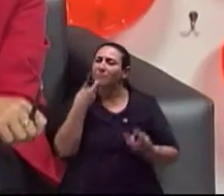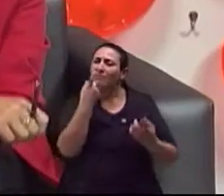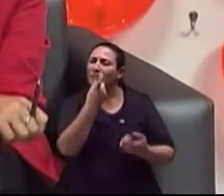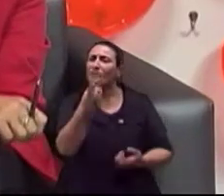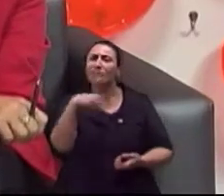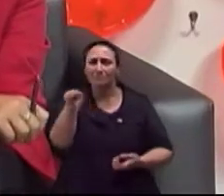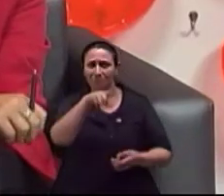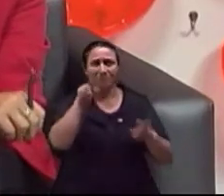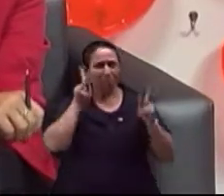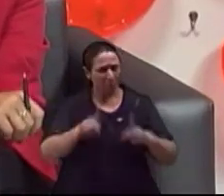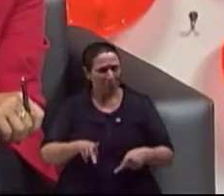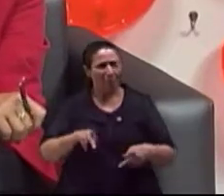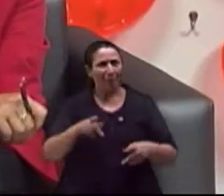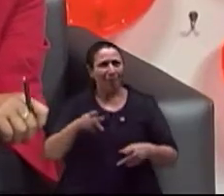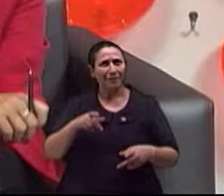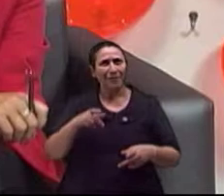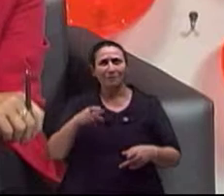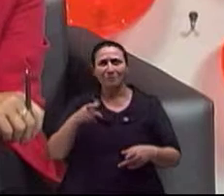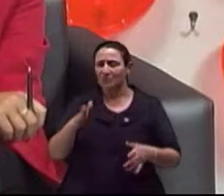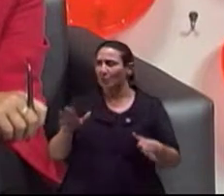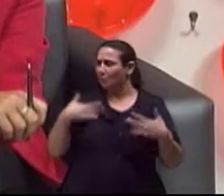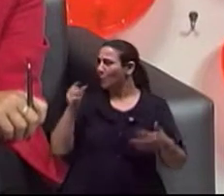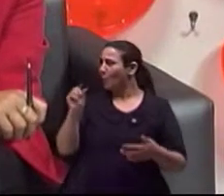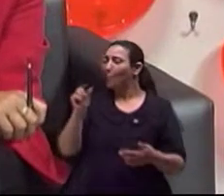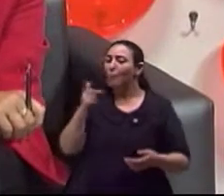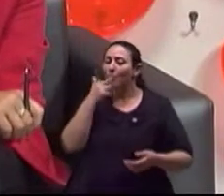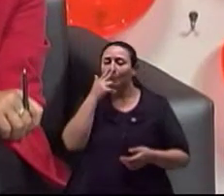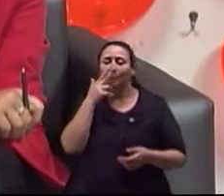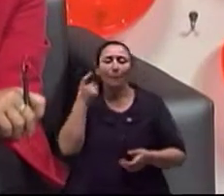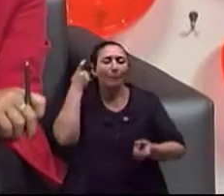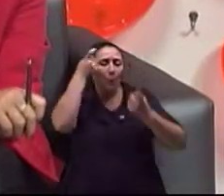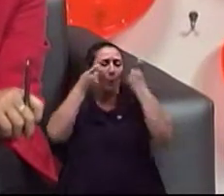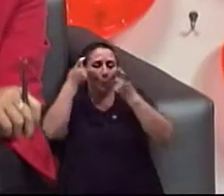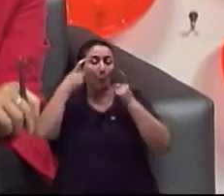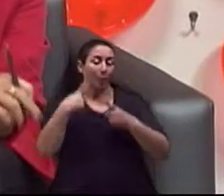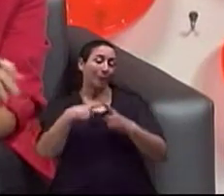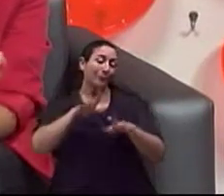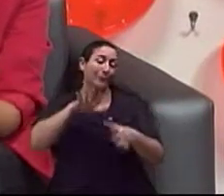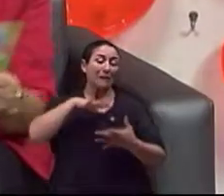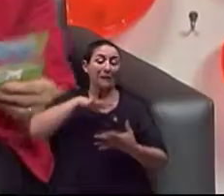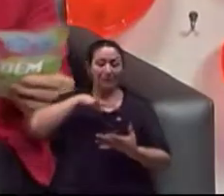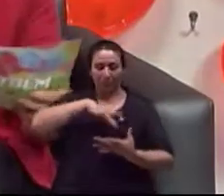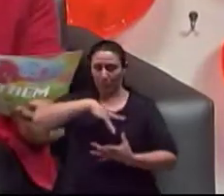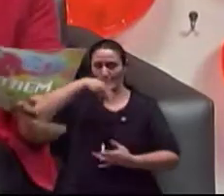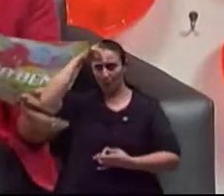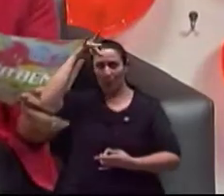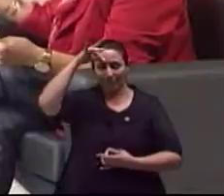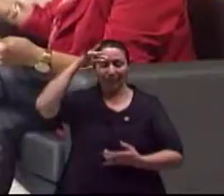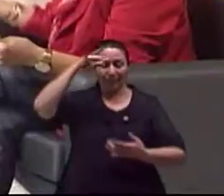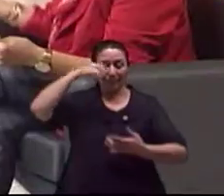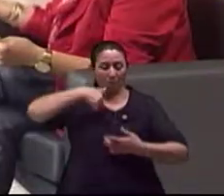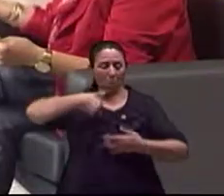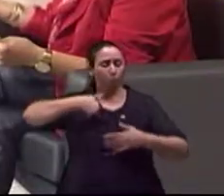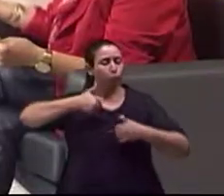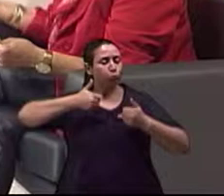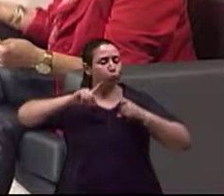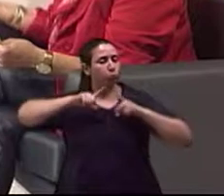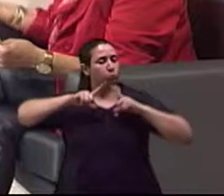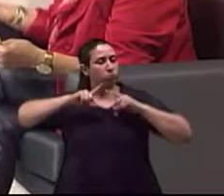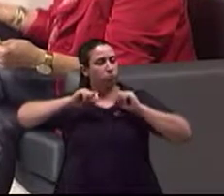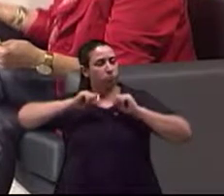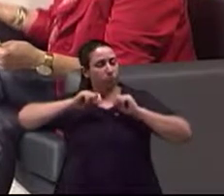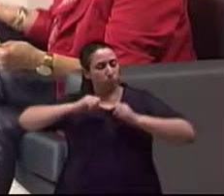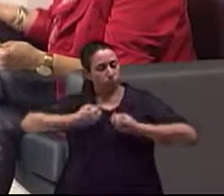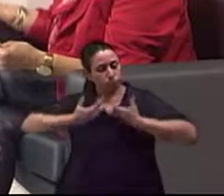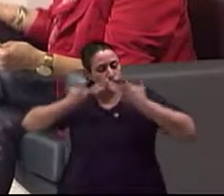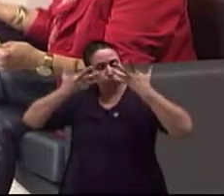da responsabilidade que me parece que uma pessoa espiritualizada ela tem mais responsabilidade perante a vida dela posso dizer